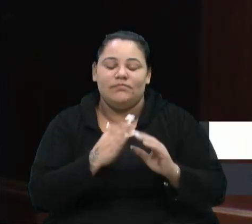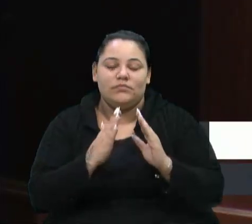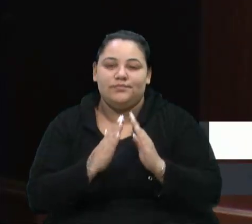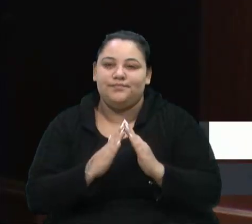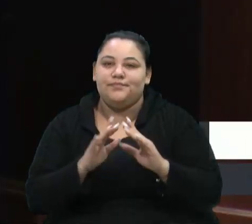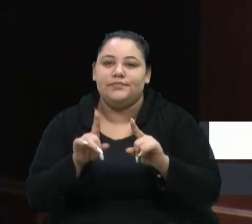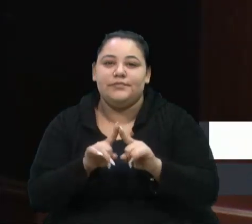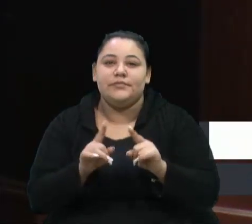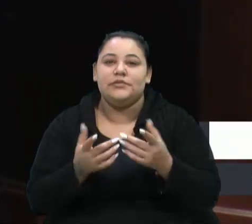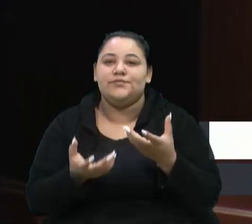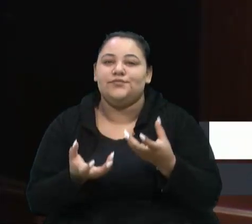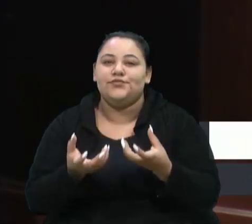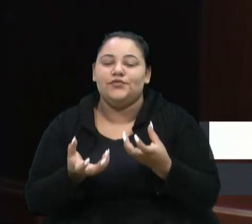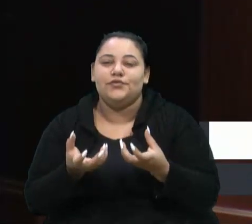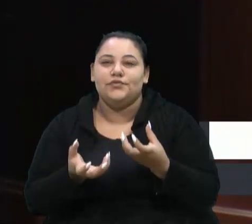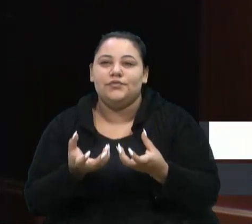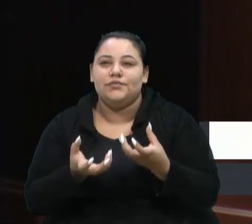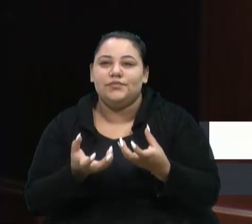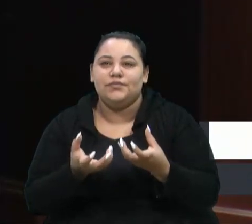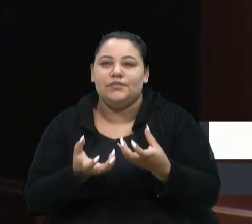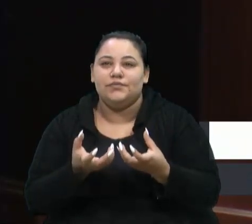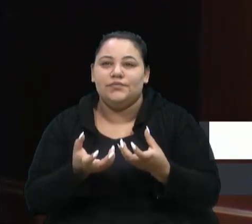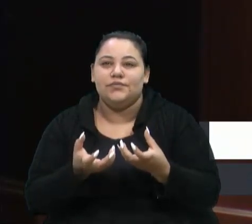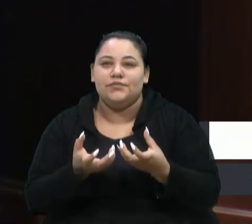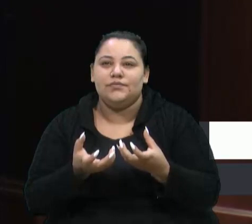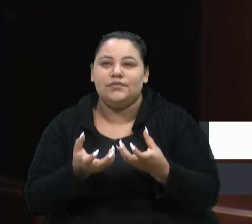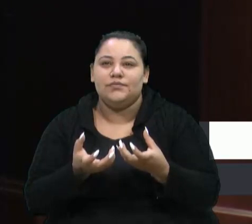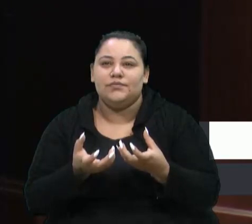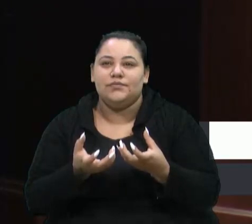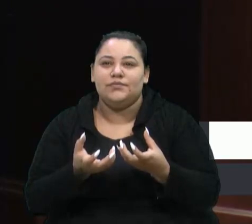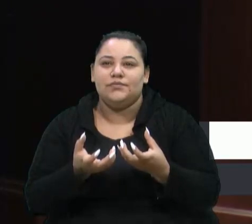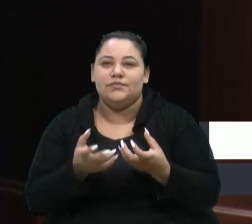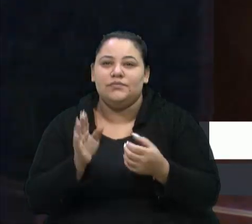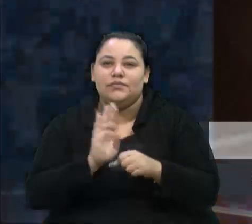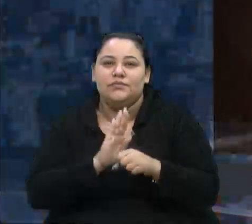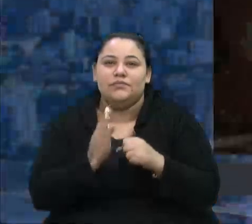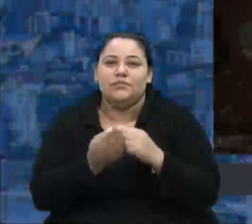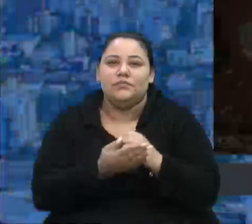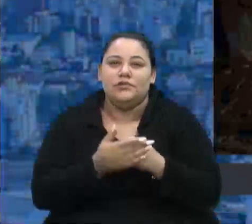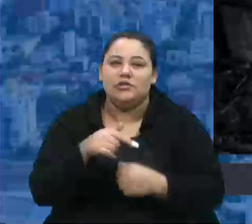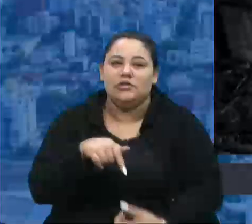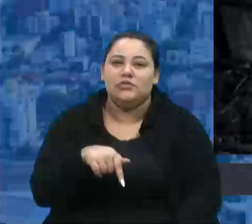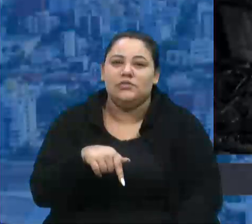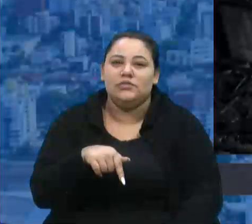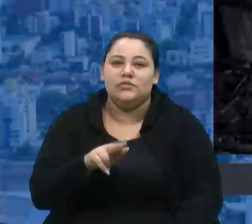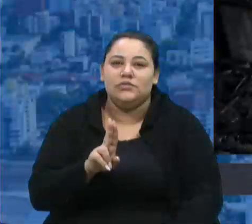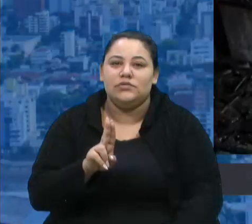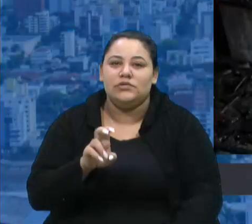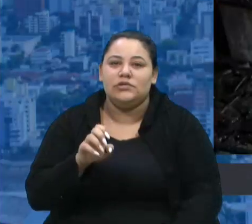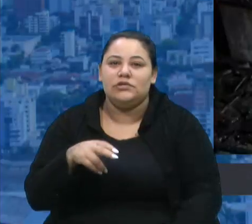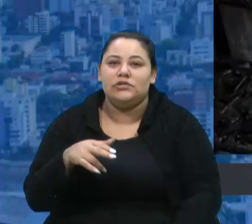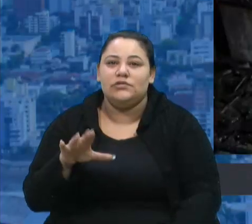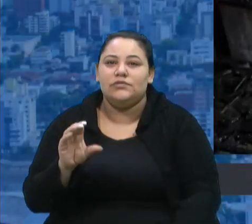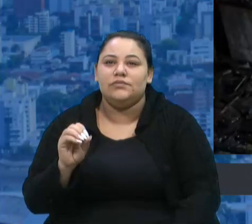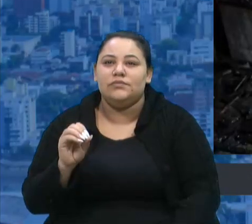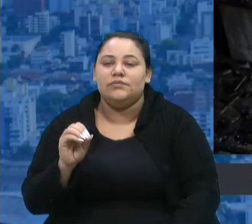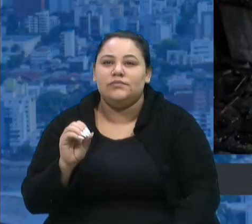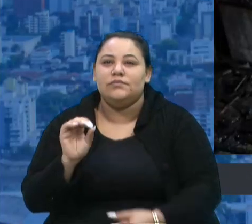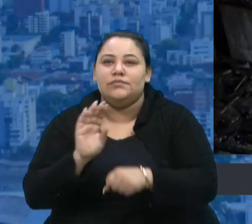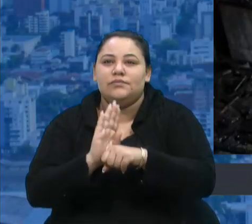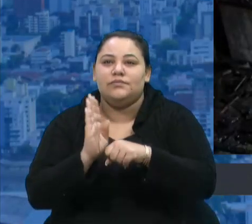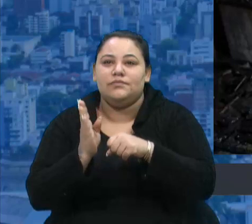fogo consome residência no bairro Quênio, um bairro grande, um bairro da